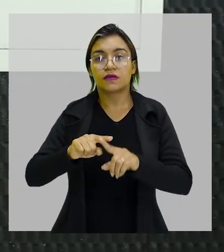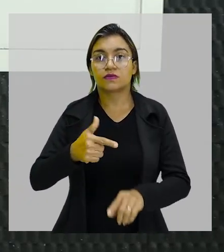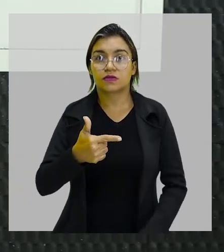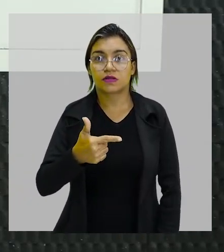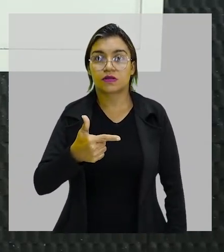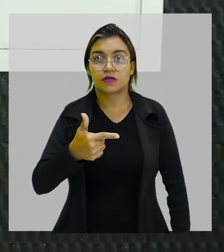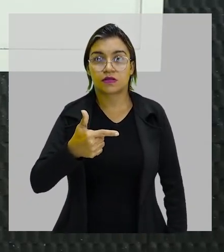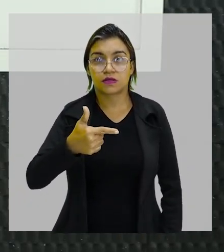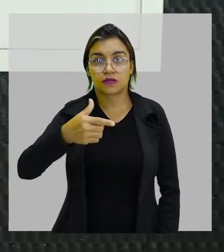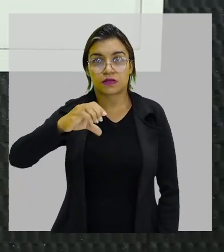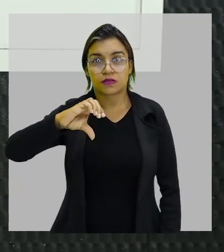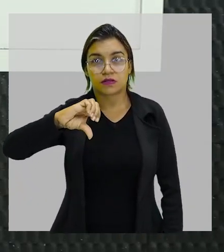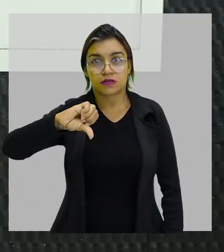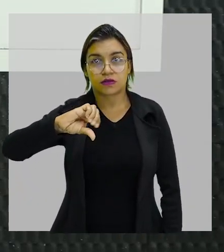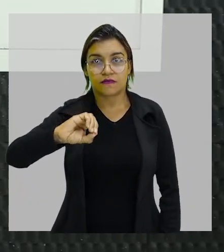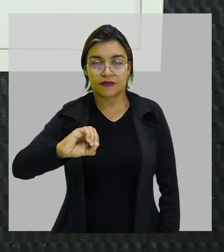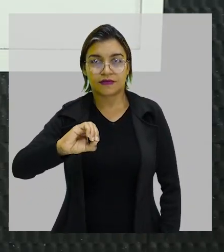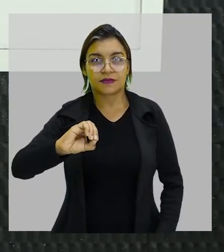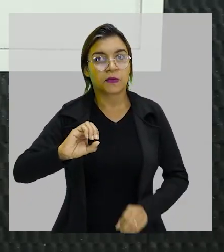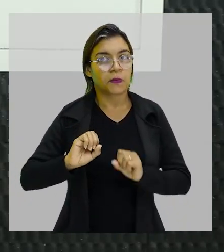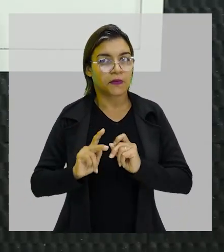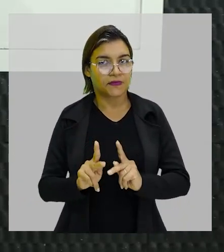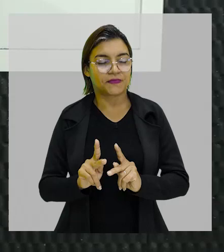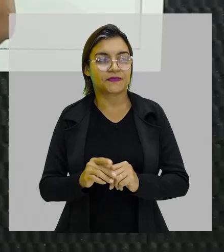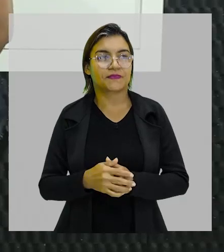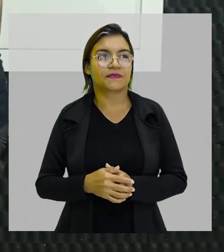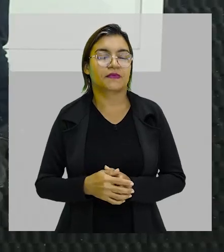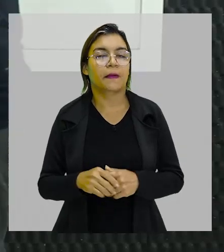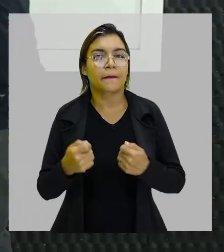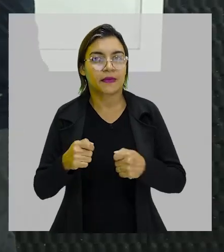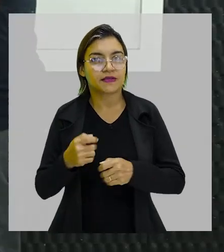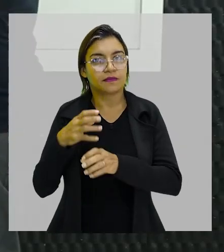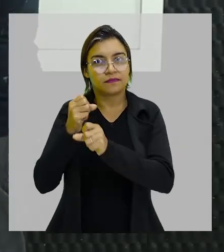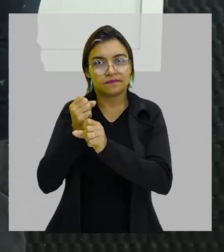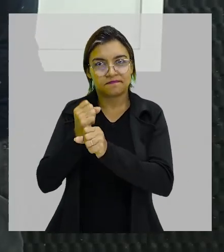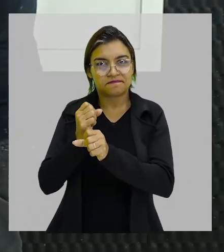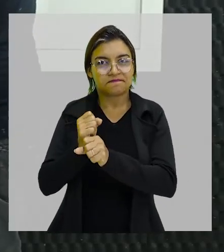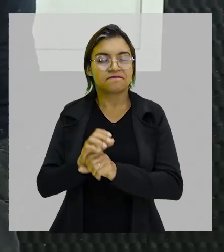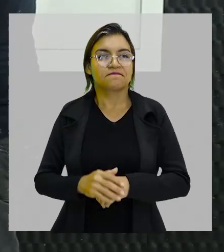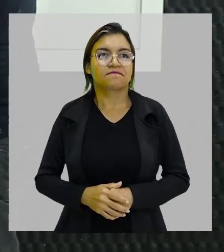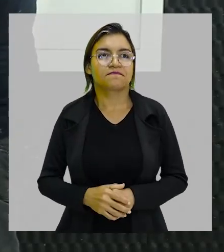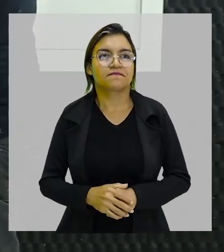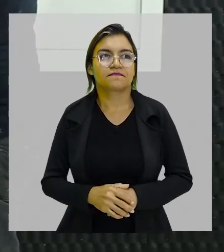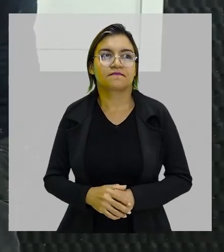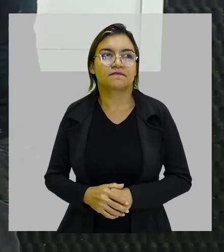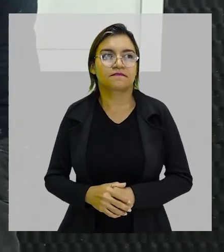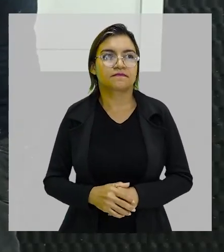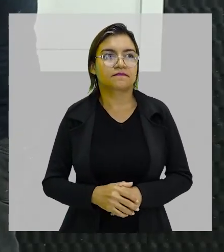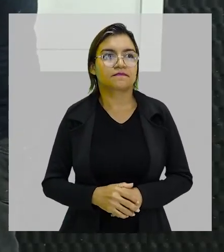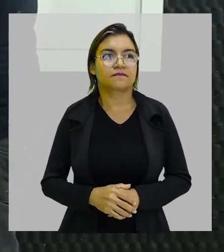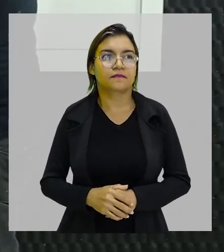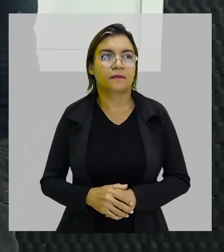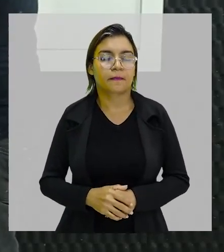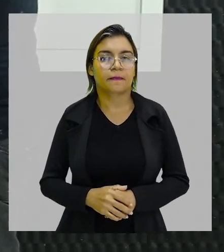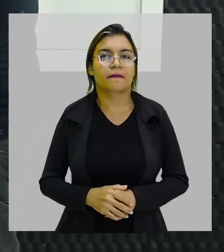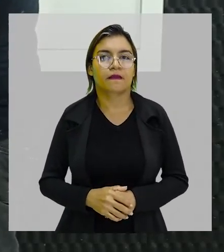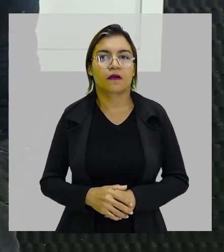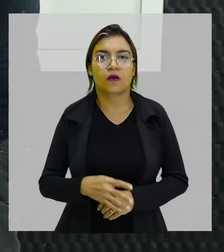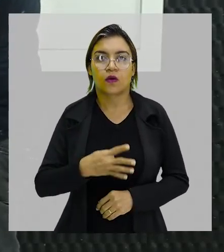ok? Então aqui não tem jeito, a gente vai ter que fazer as continhas mesmo. Então vai ficar, ó,